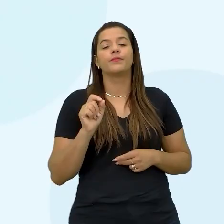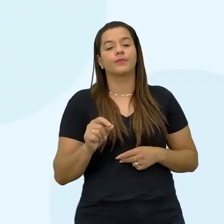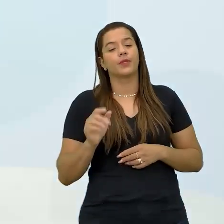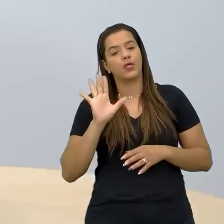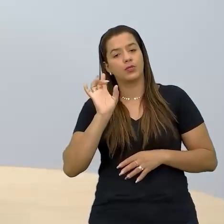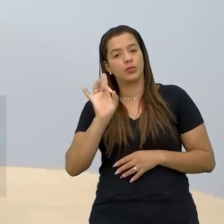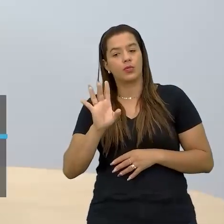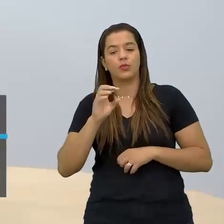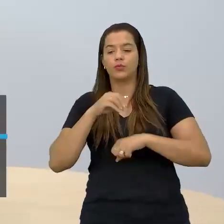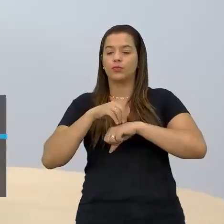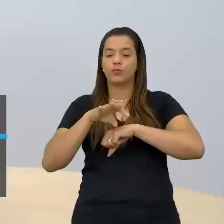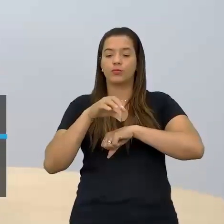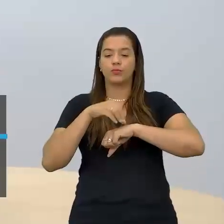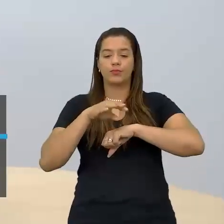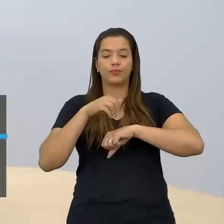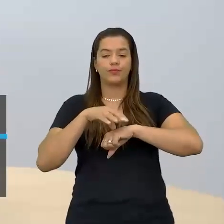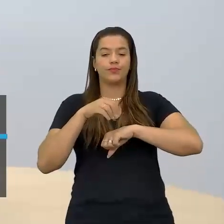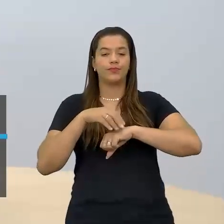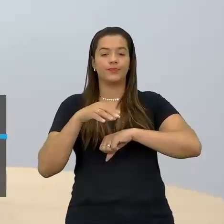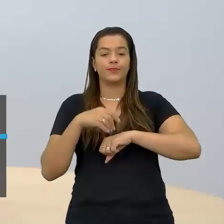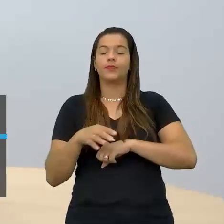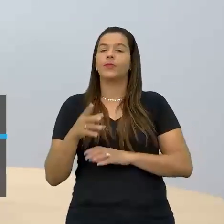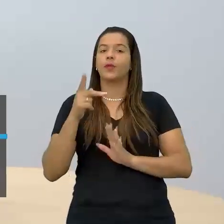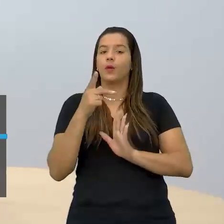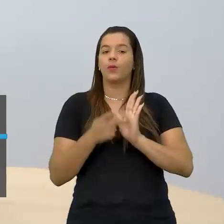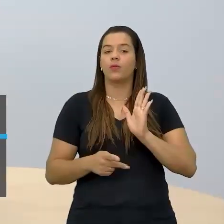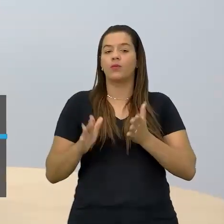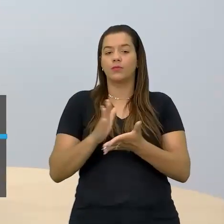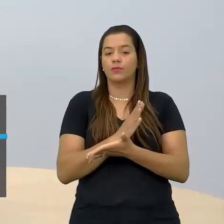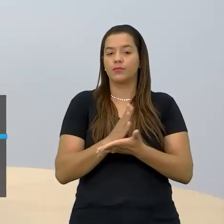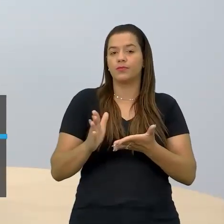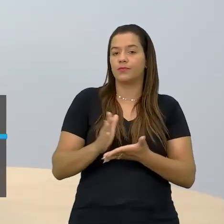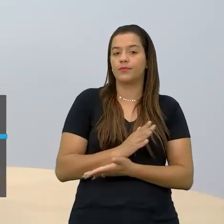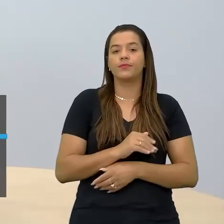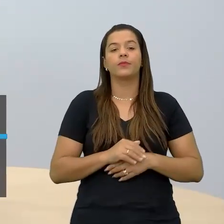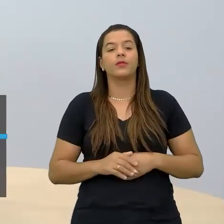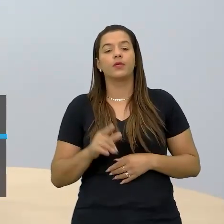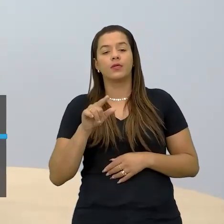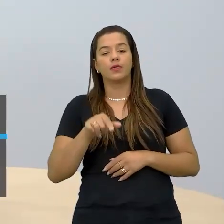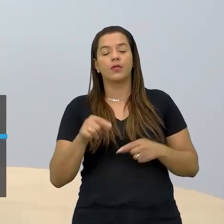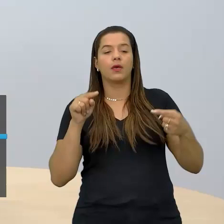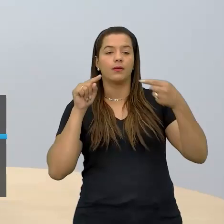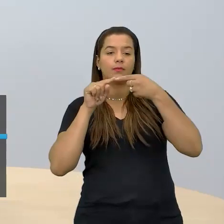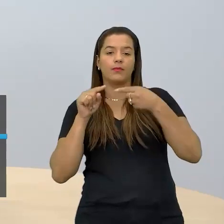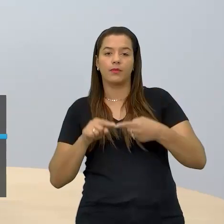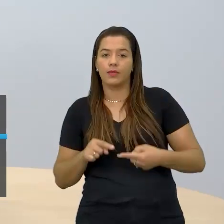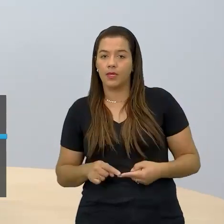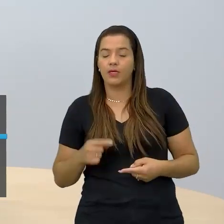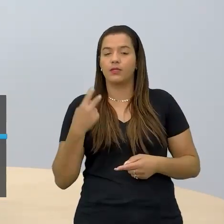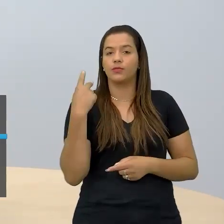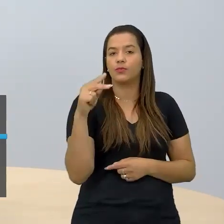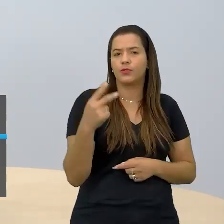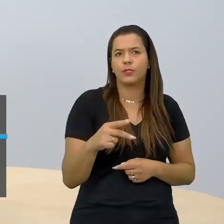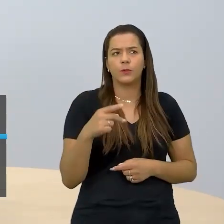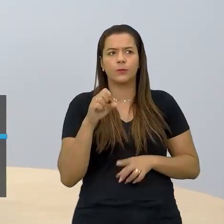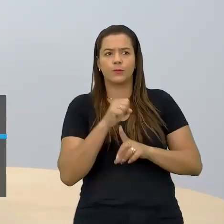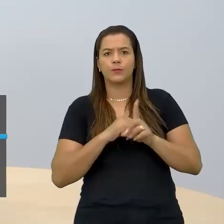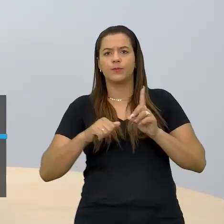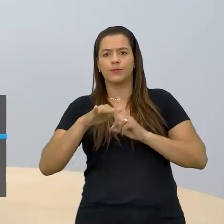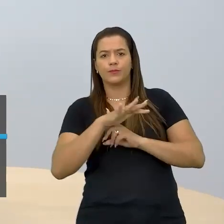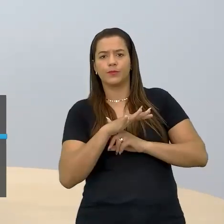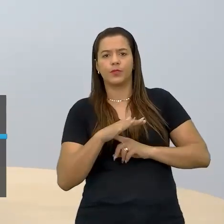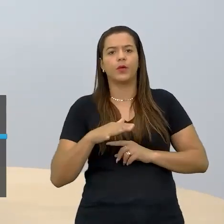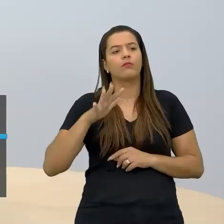adequar, né, dentro dessas temáticas, o projeto, e realizar de acordo com o seu contexto